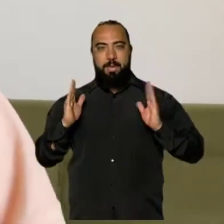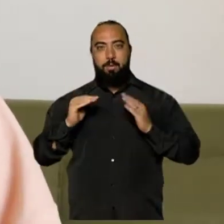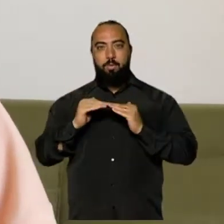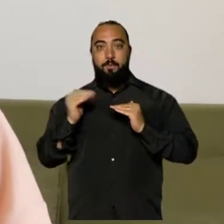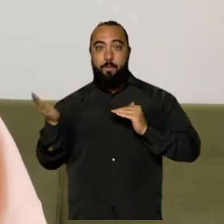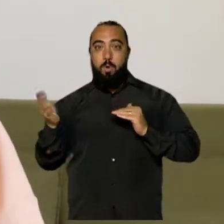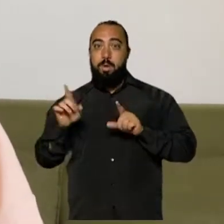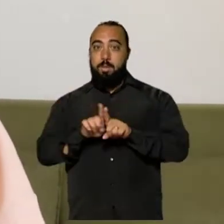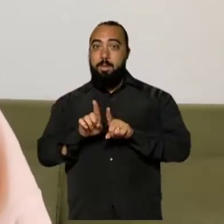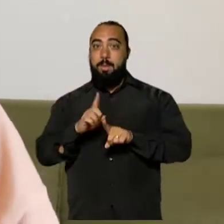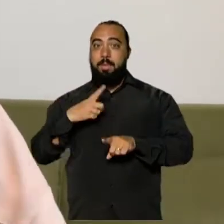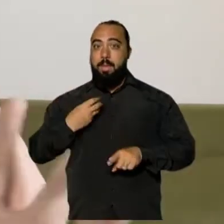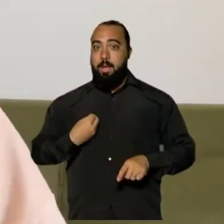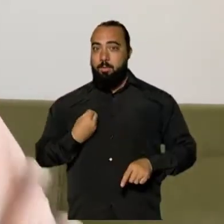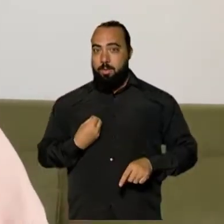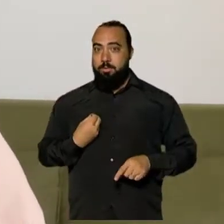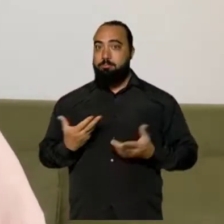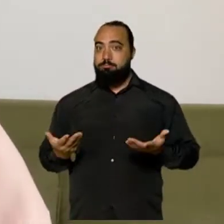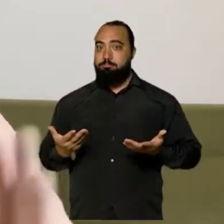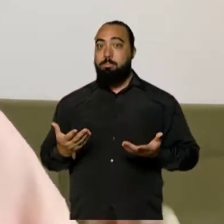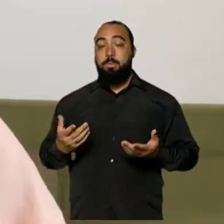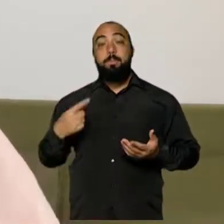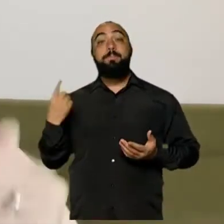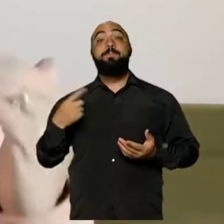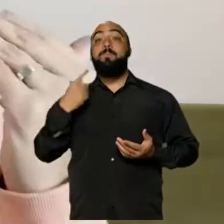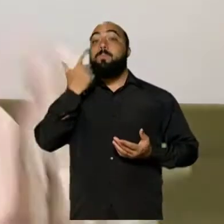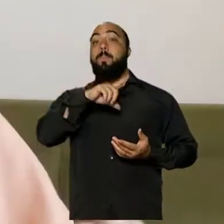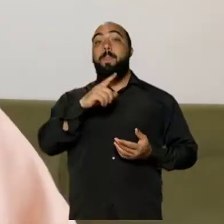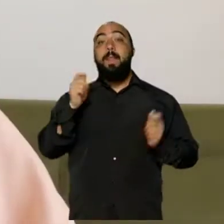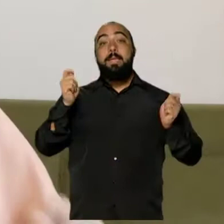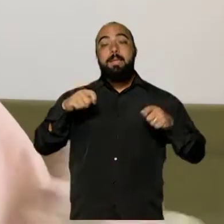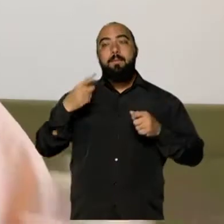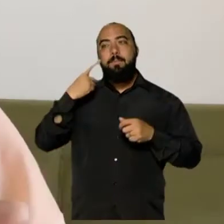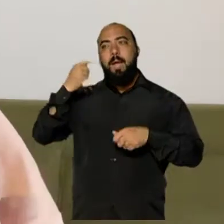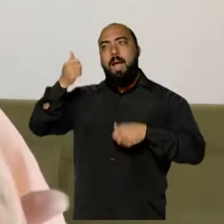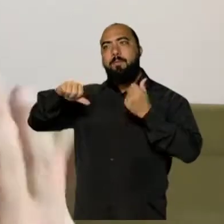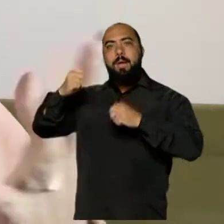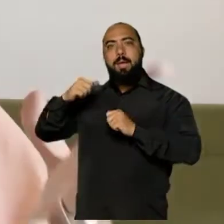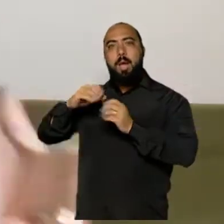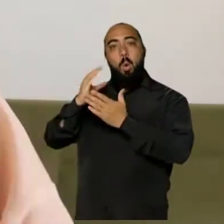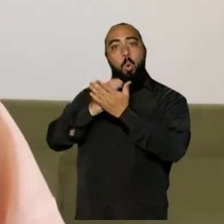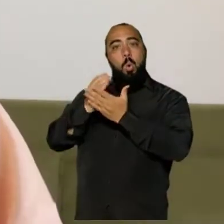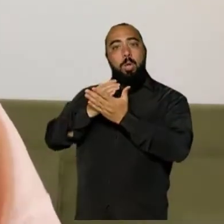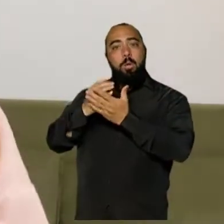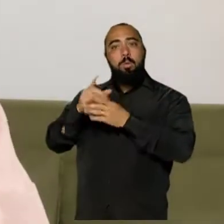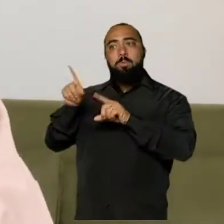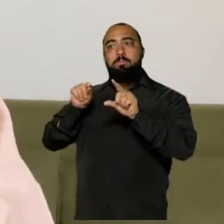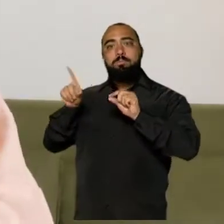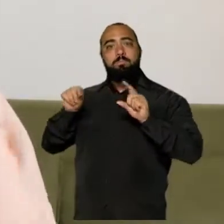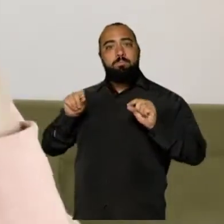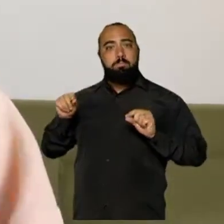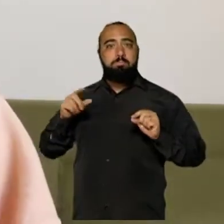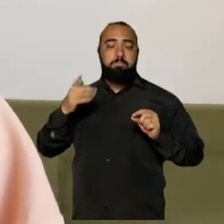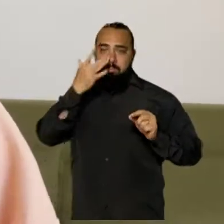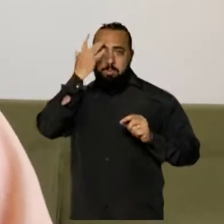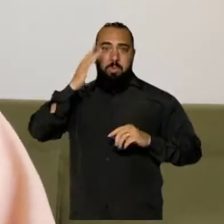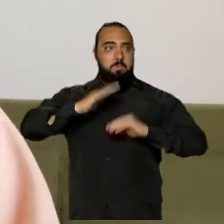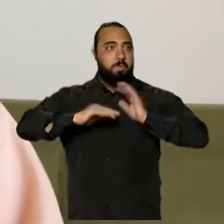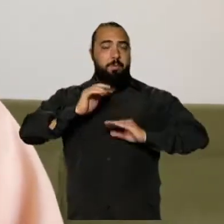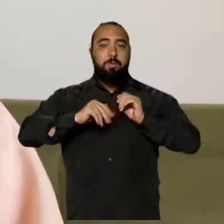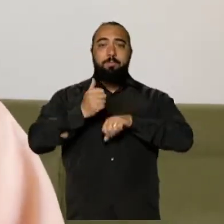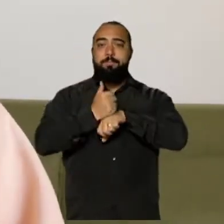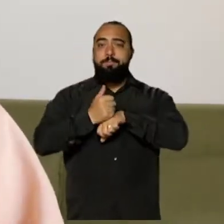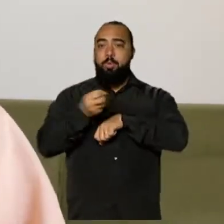fora, né, de atuação, porque tudo isso conta na hora de você avaliar um currículo e selecionar um professor novo